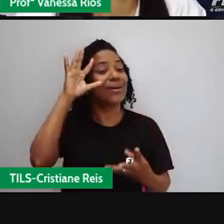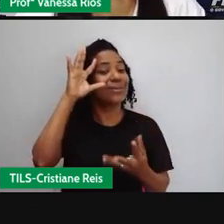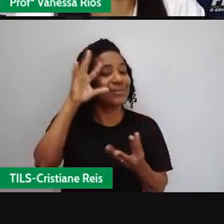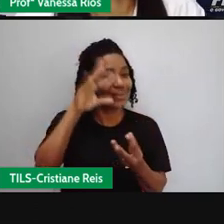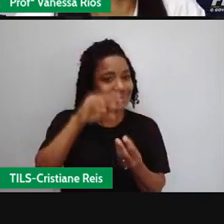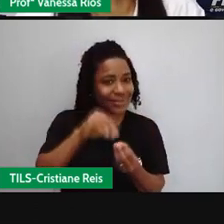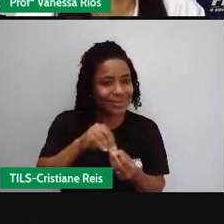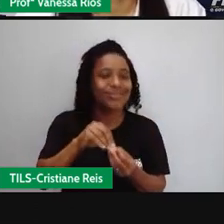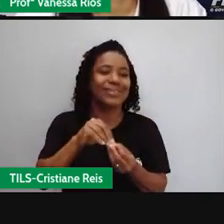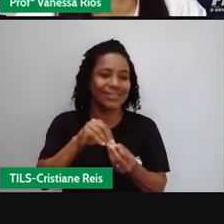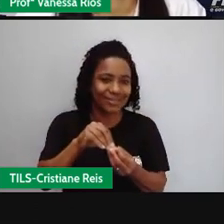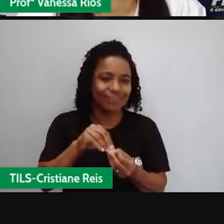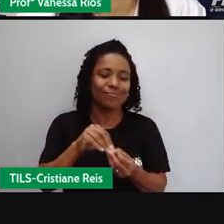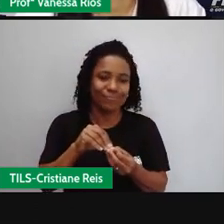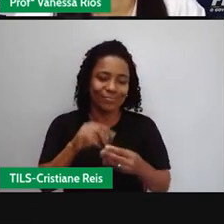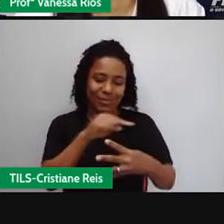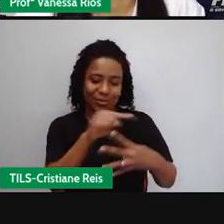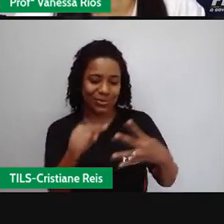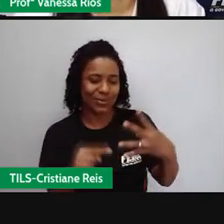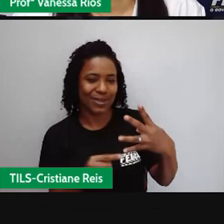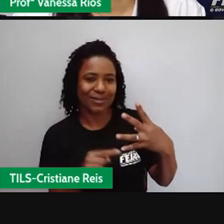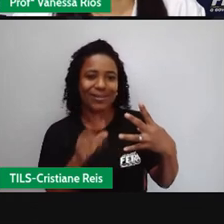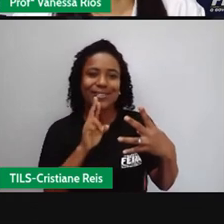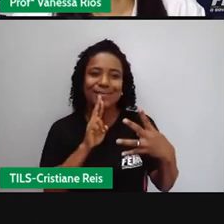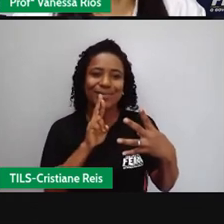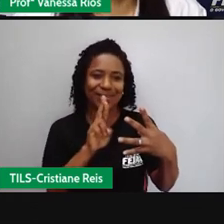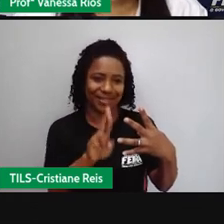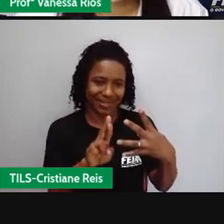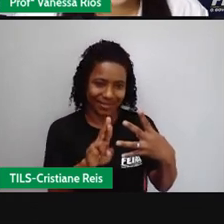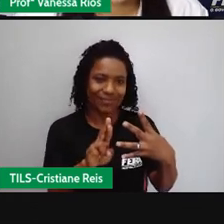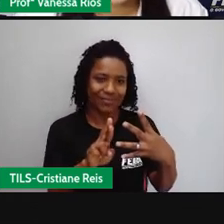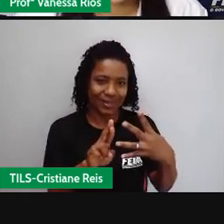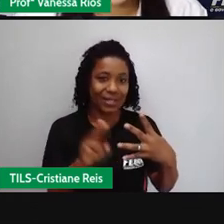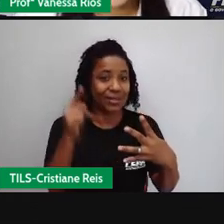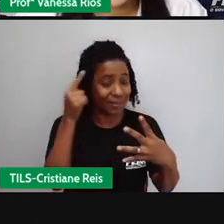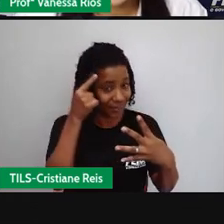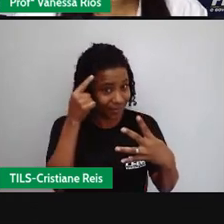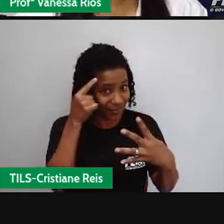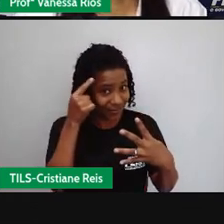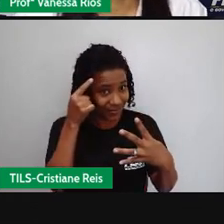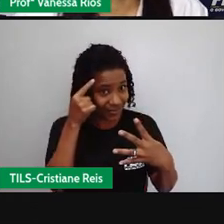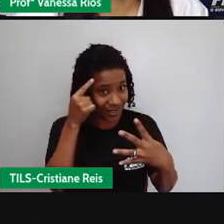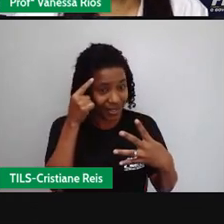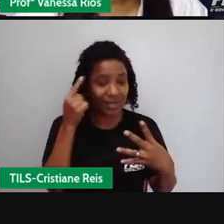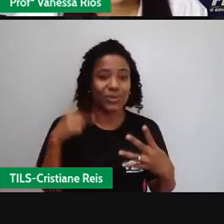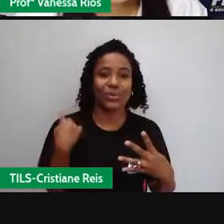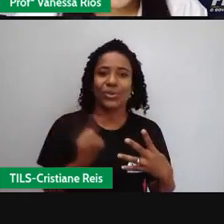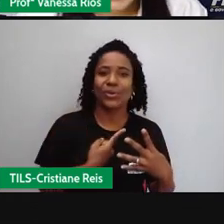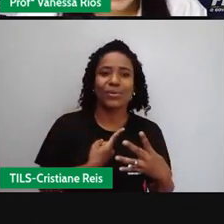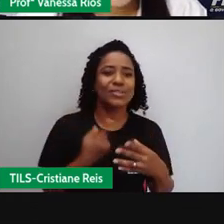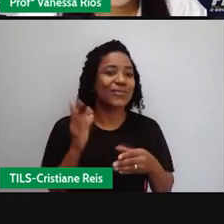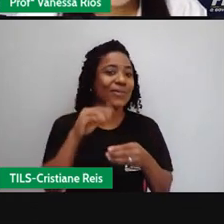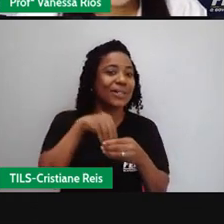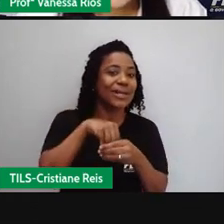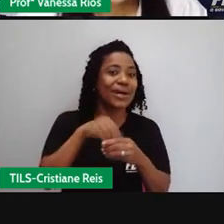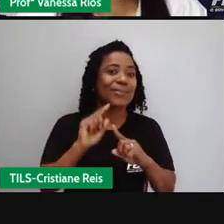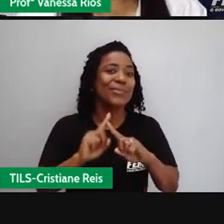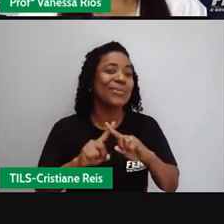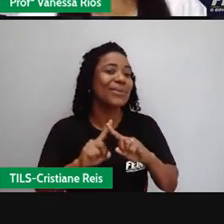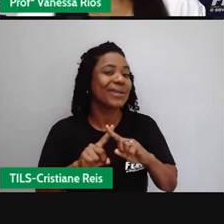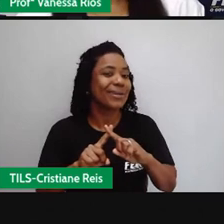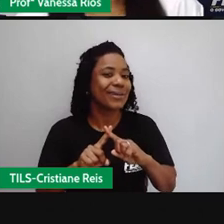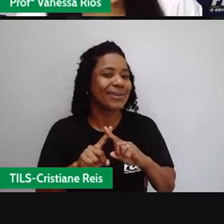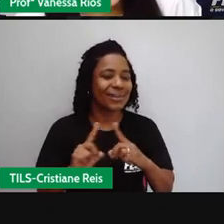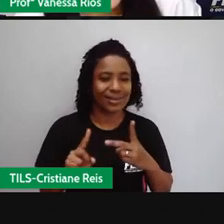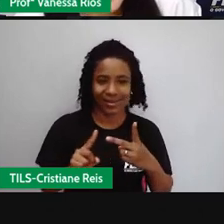aí em respostas para essas perguntas. Então, voltando ao pensamento, ó, por que devemos votar? O